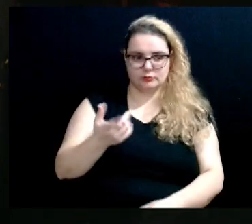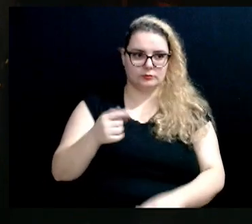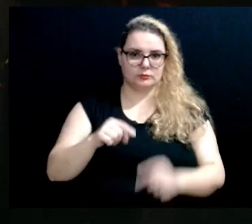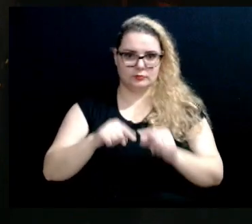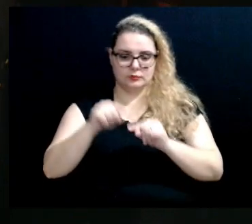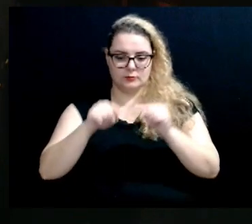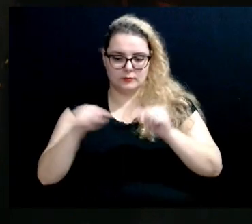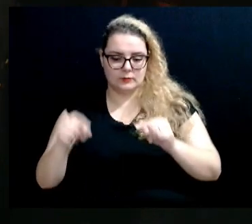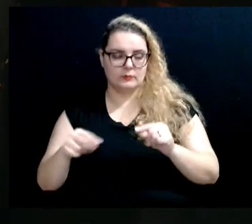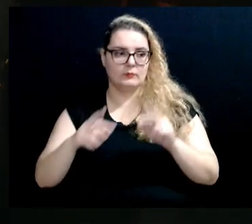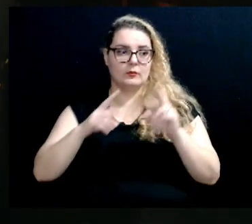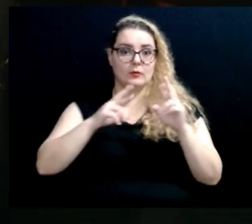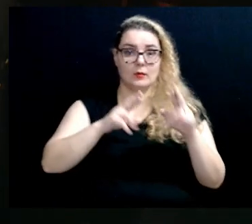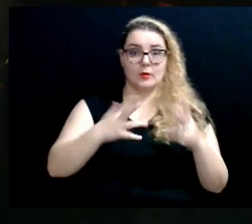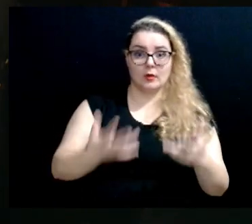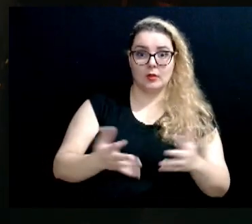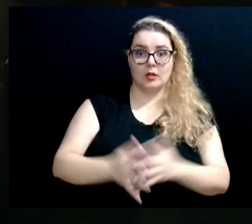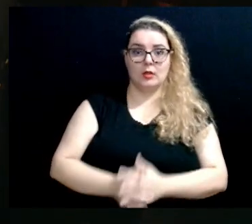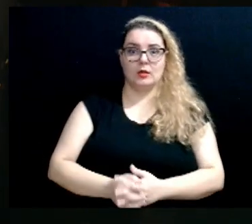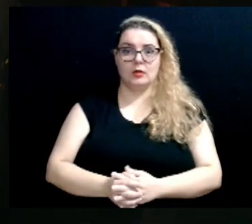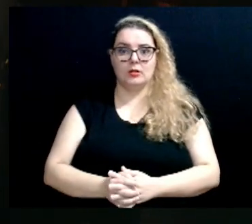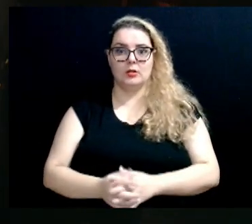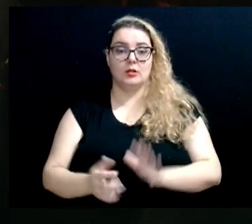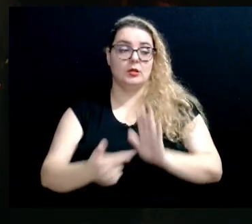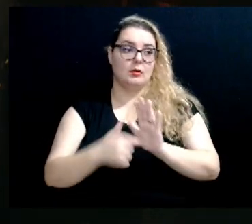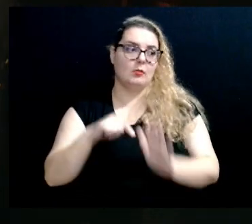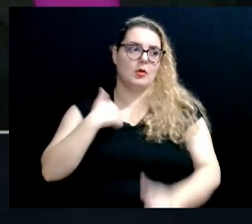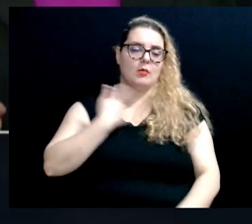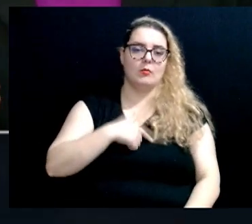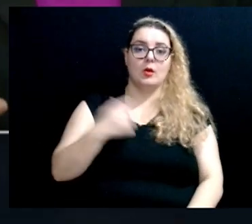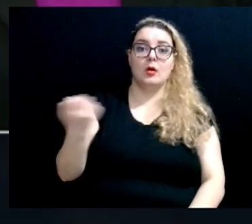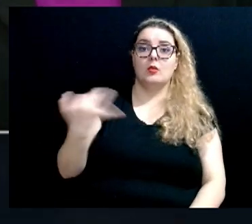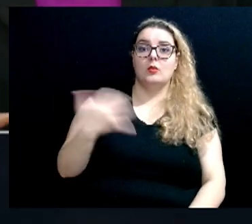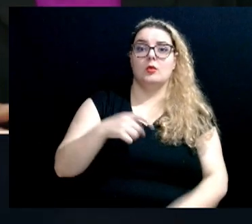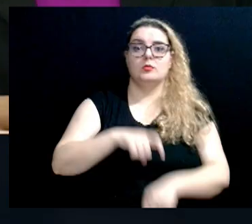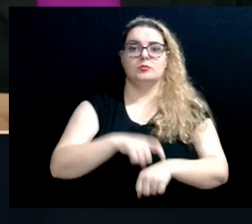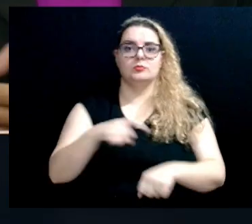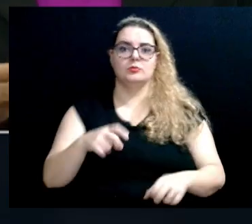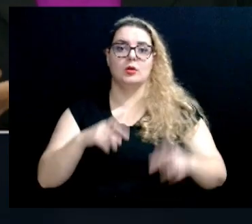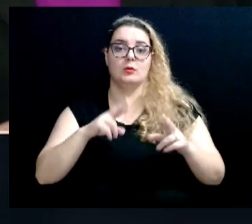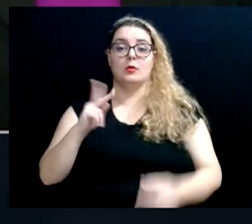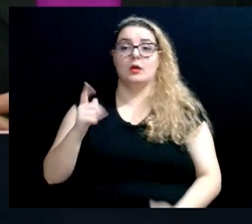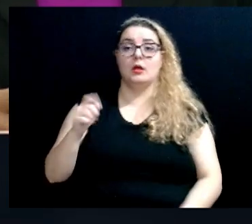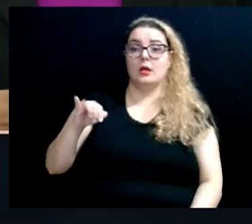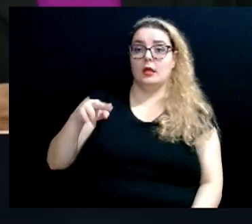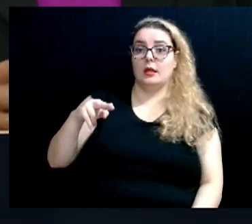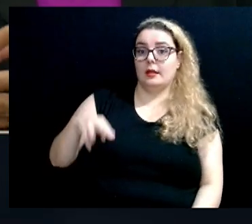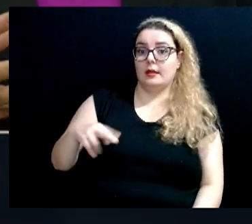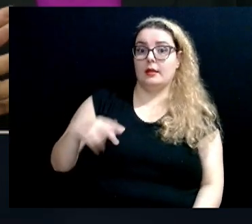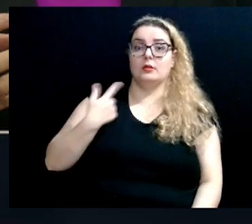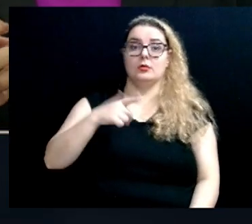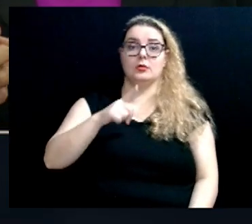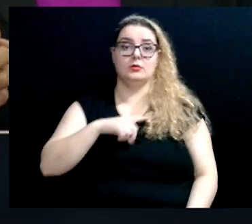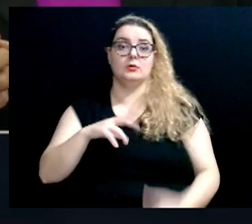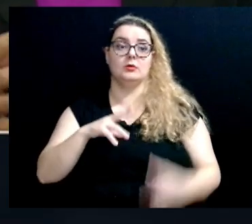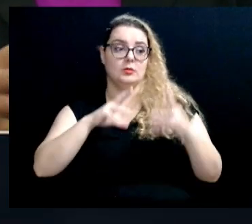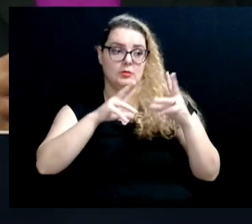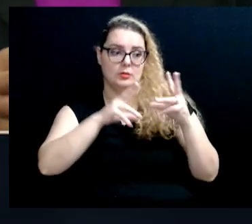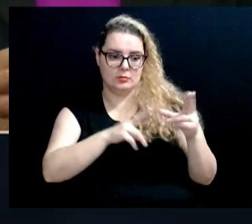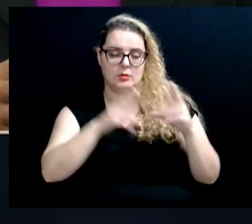sono e mostram pra gente quanto tempo de sono REM nós tivemos à noite. E tem gente que